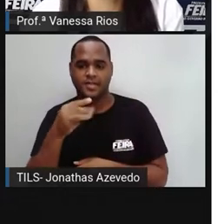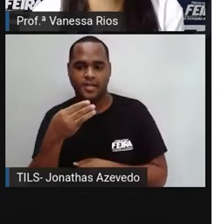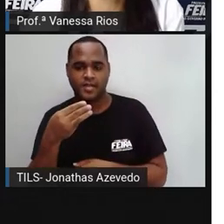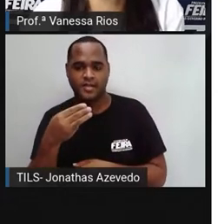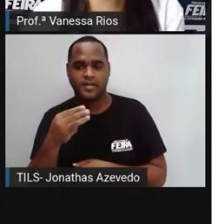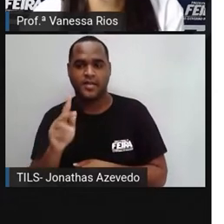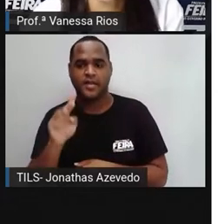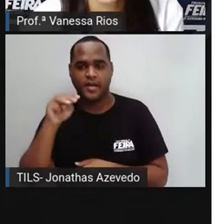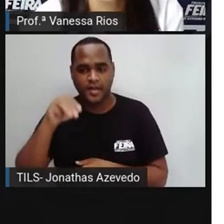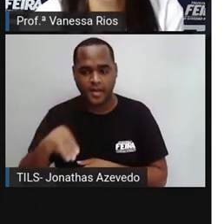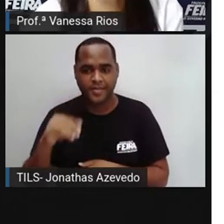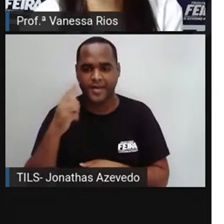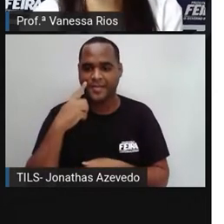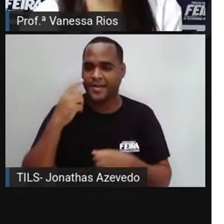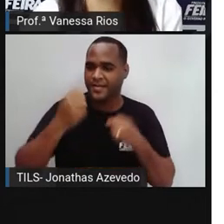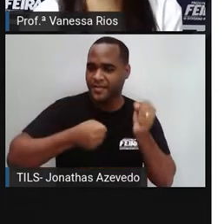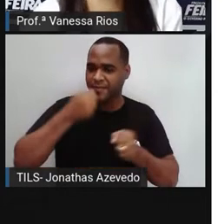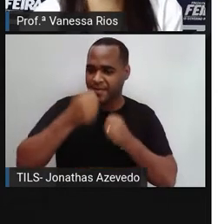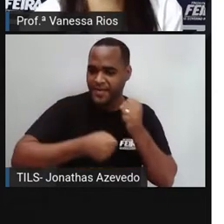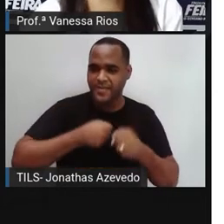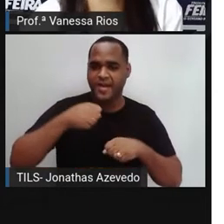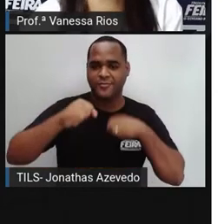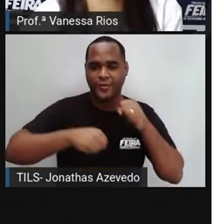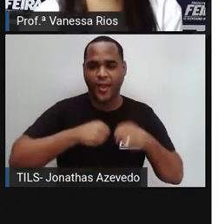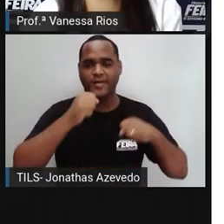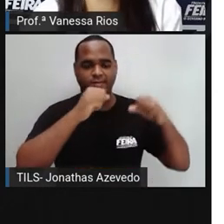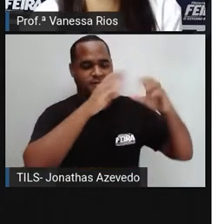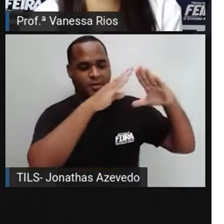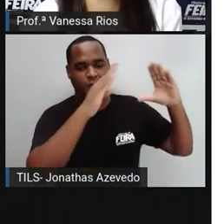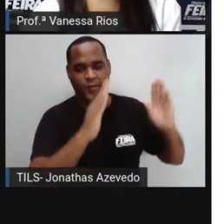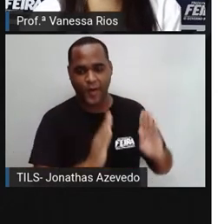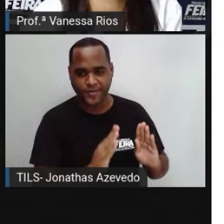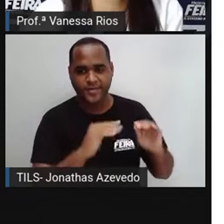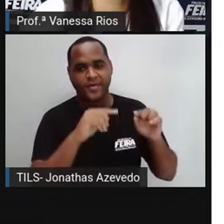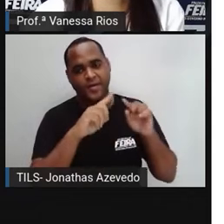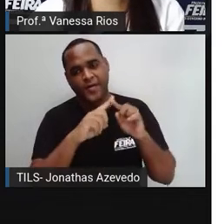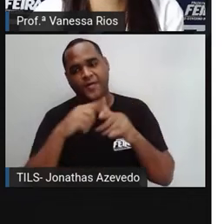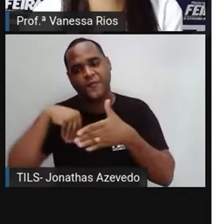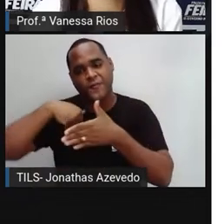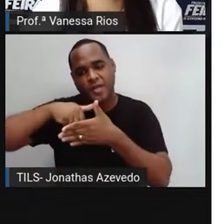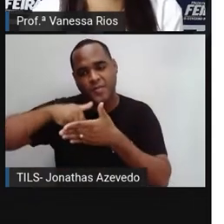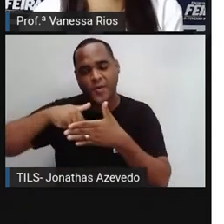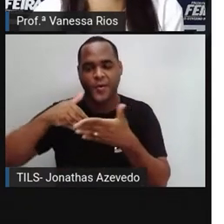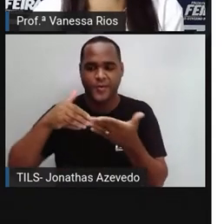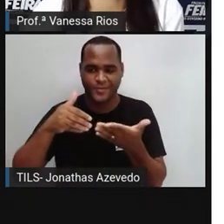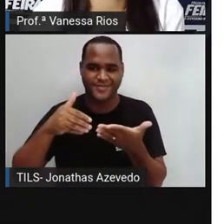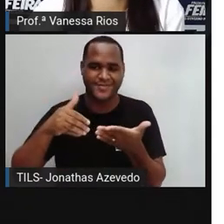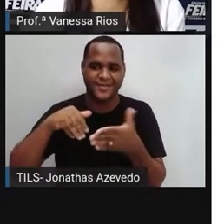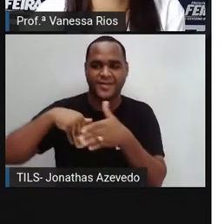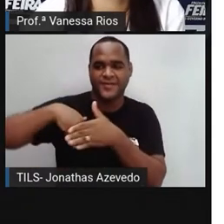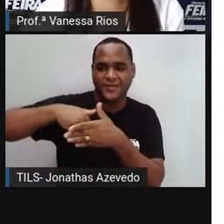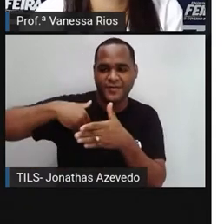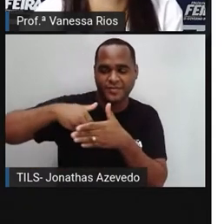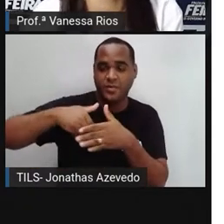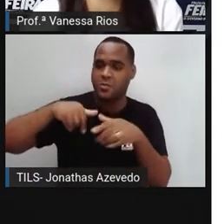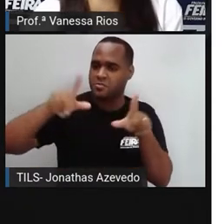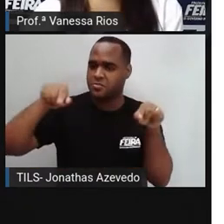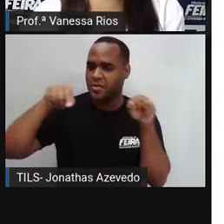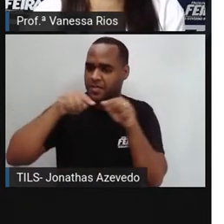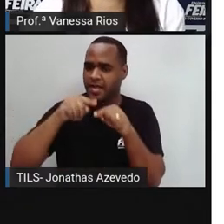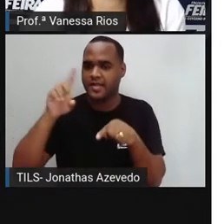de pista de cooper e ciclismo, quiosques, campos de futebol no tamanho oficial, quadras